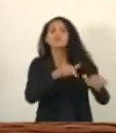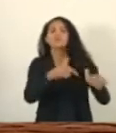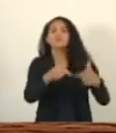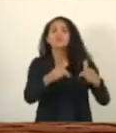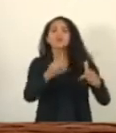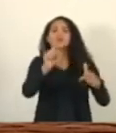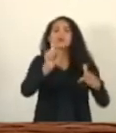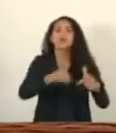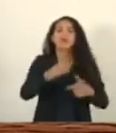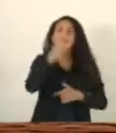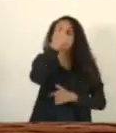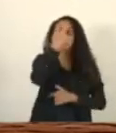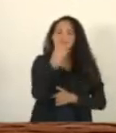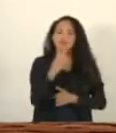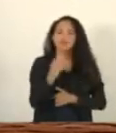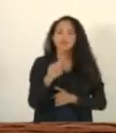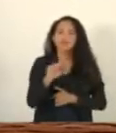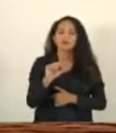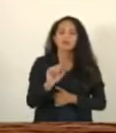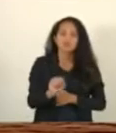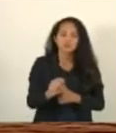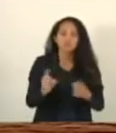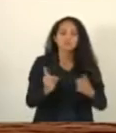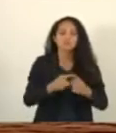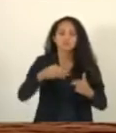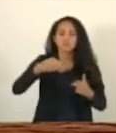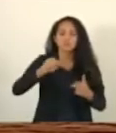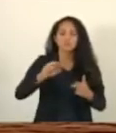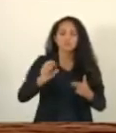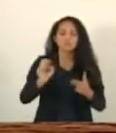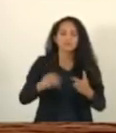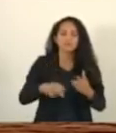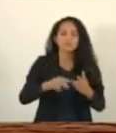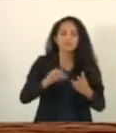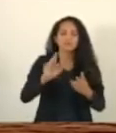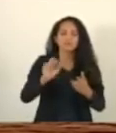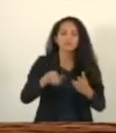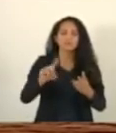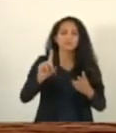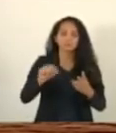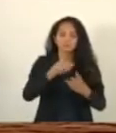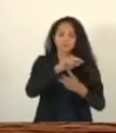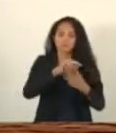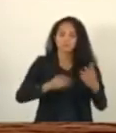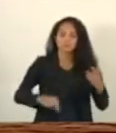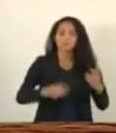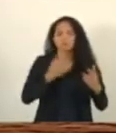e também com a Fernanda. Então, nós pedimos ao governador do Estado que faça